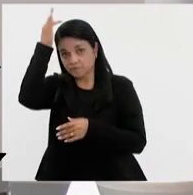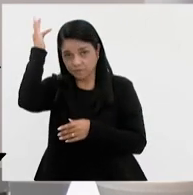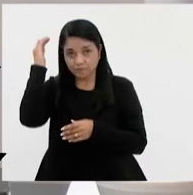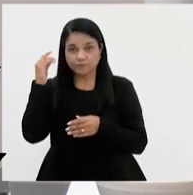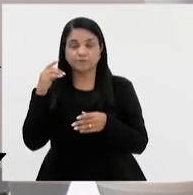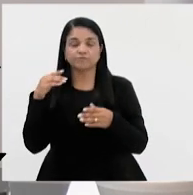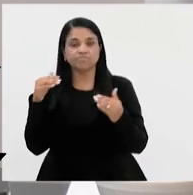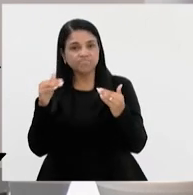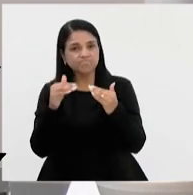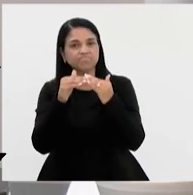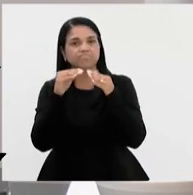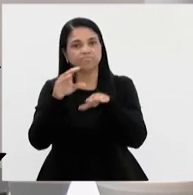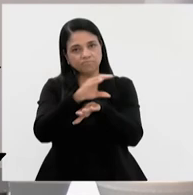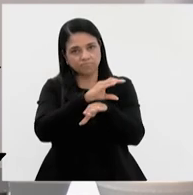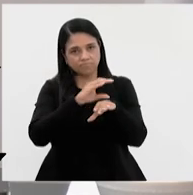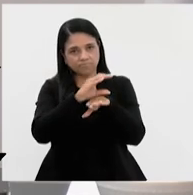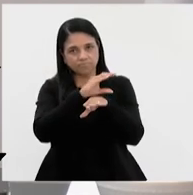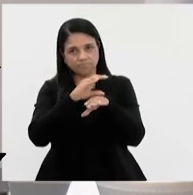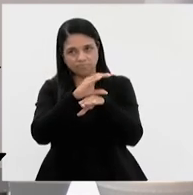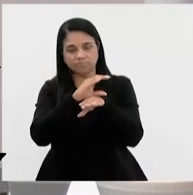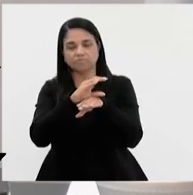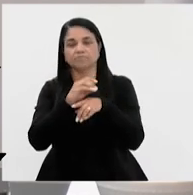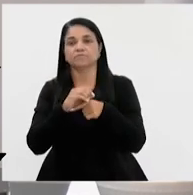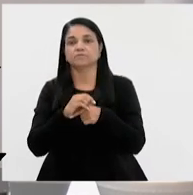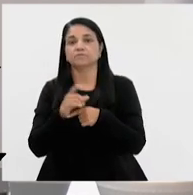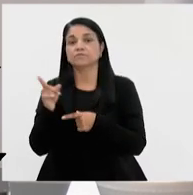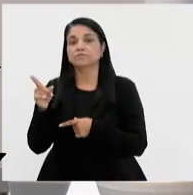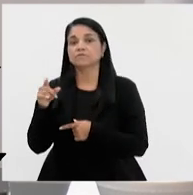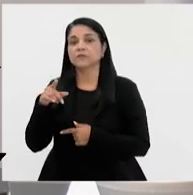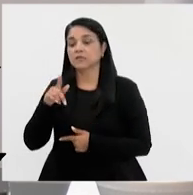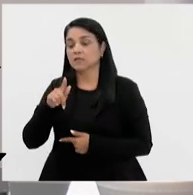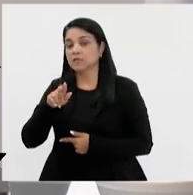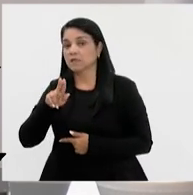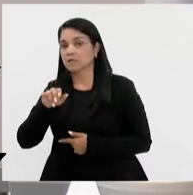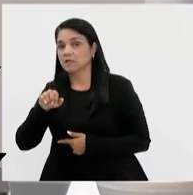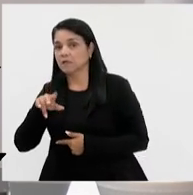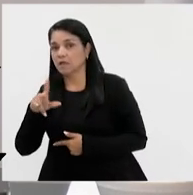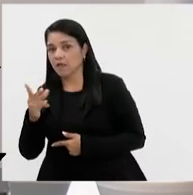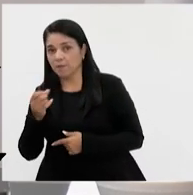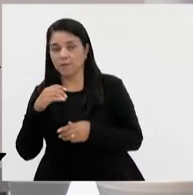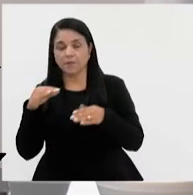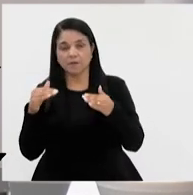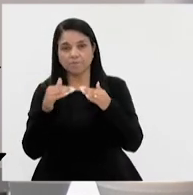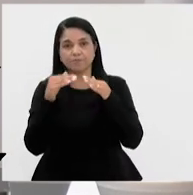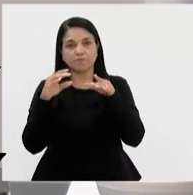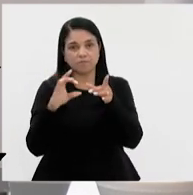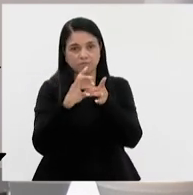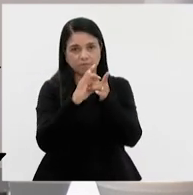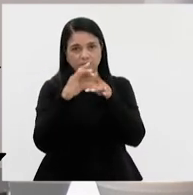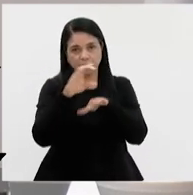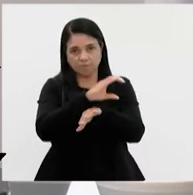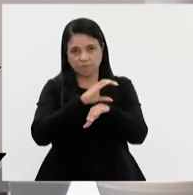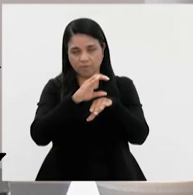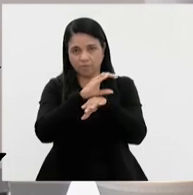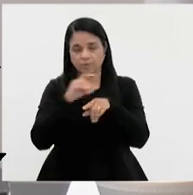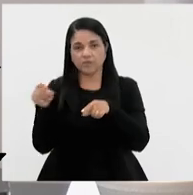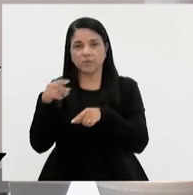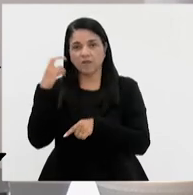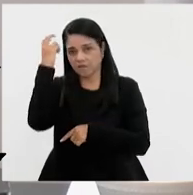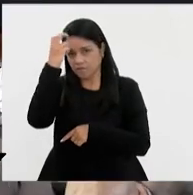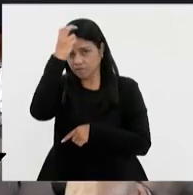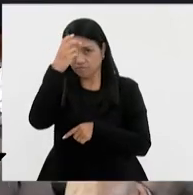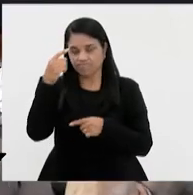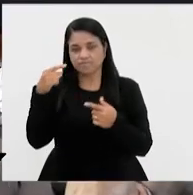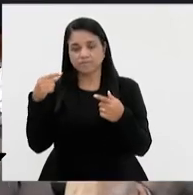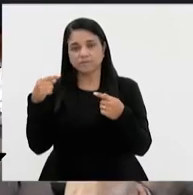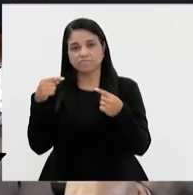relator pela constitucionalidade. Guilherme de Laroli é o relator pela constitucionalidade. Como vota a deputada Verônica? Pela